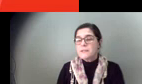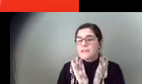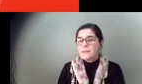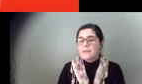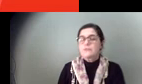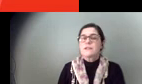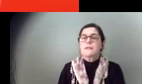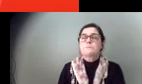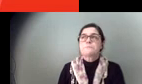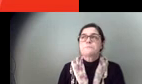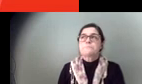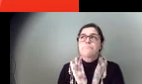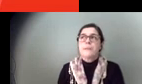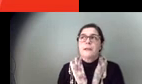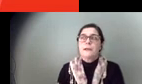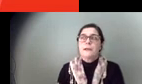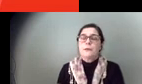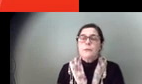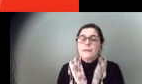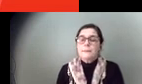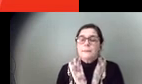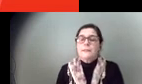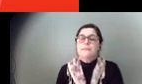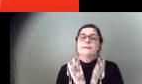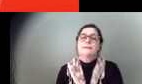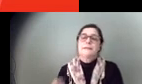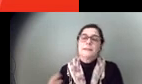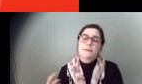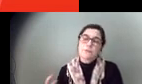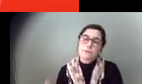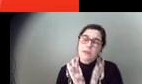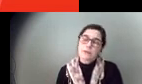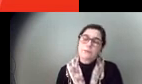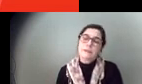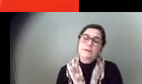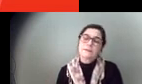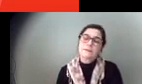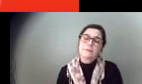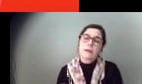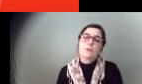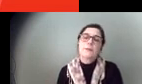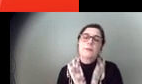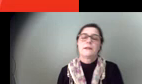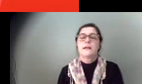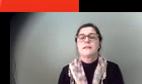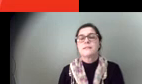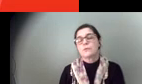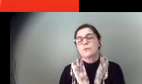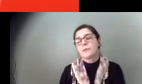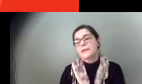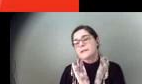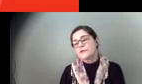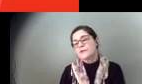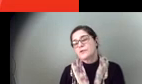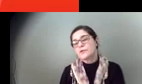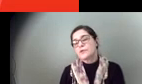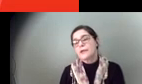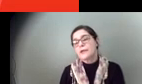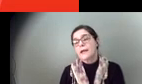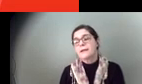nós percebemos que o tema, né, voltado para as macrocompetências, para as